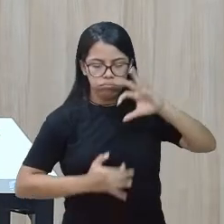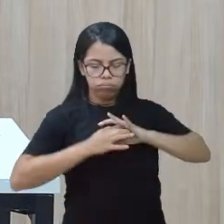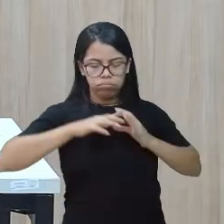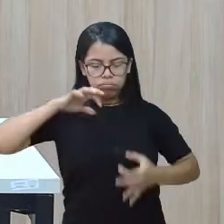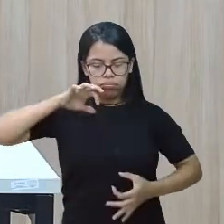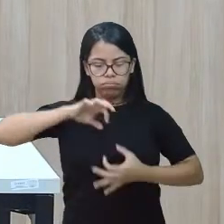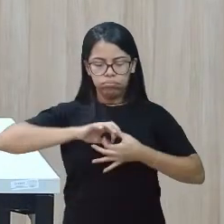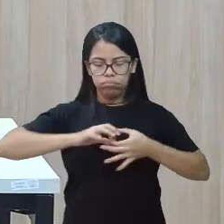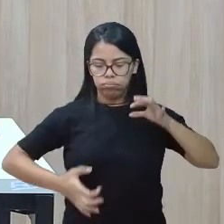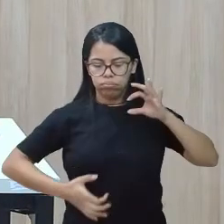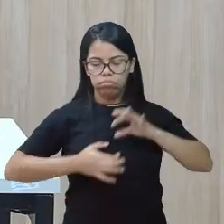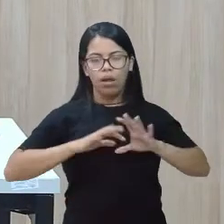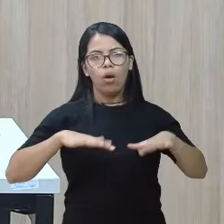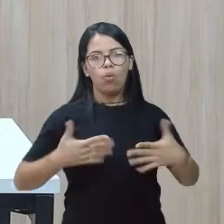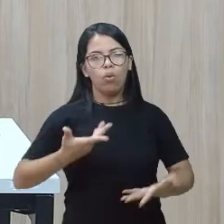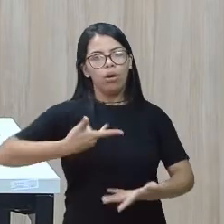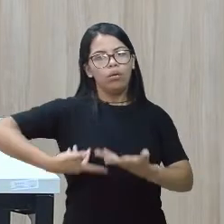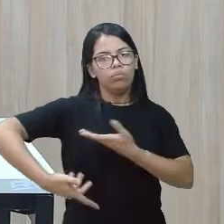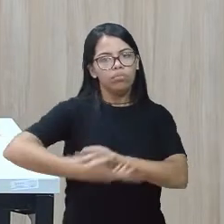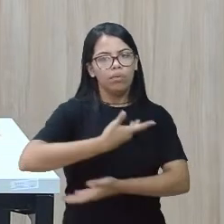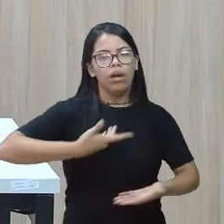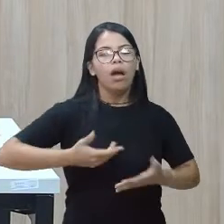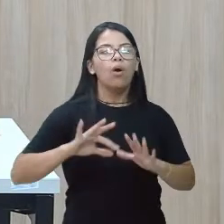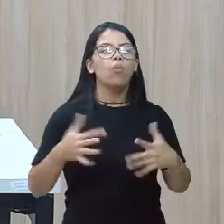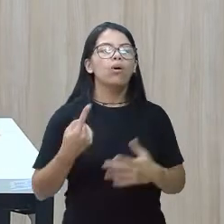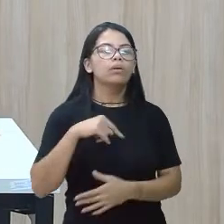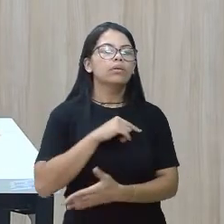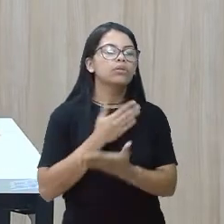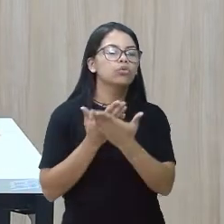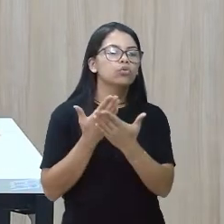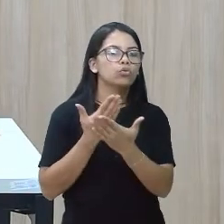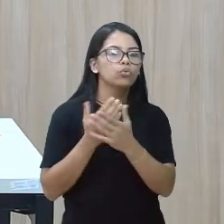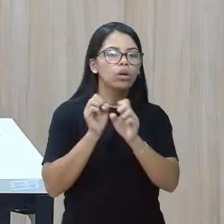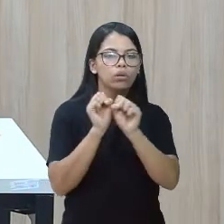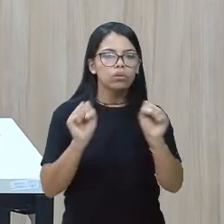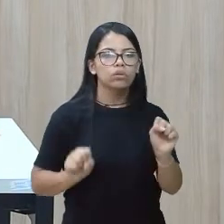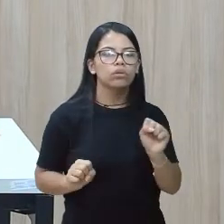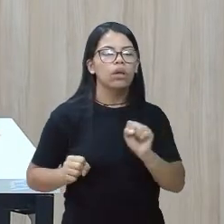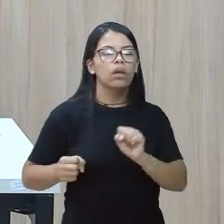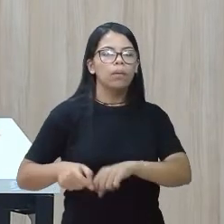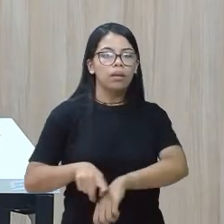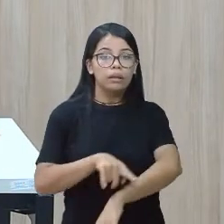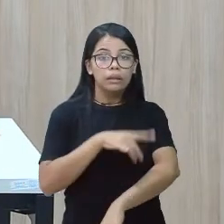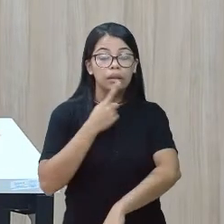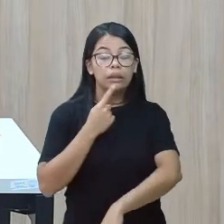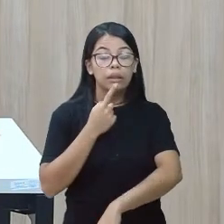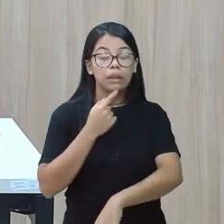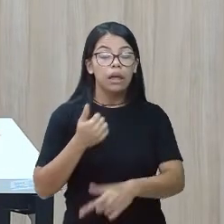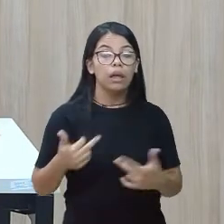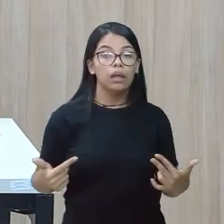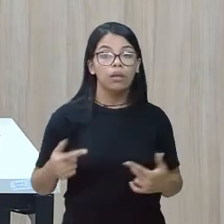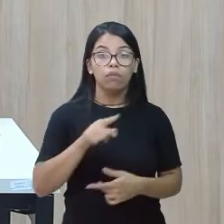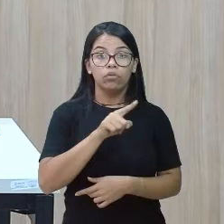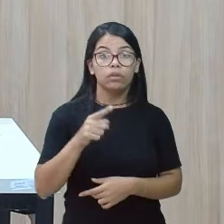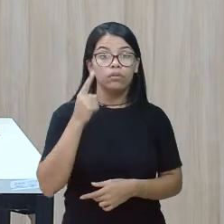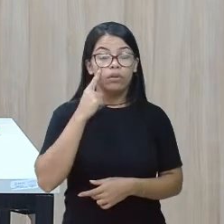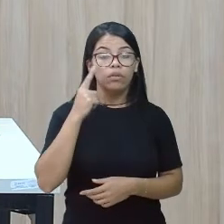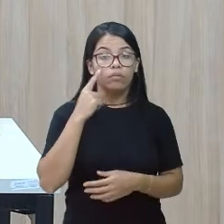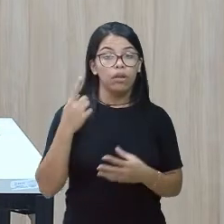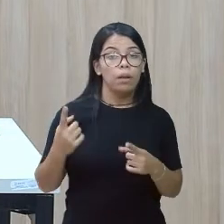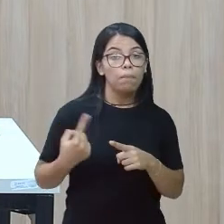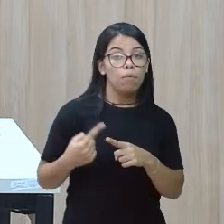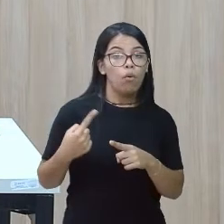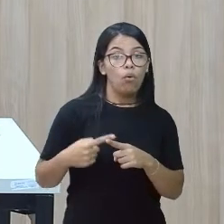Quando formos estudar o sistema circulatório, vocês vão ver por que ele está tão pertinho aí dos pulmões. Quem está curioso já